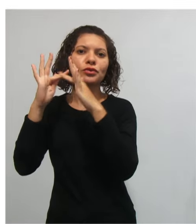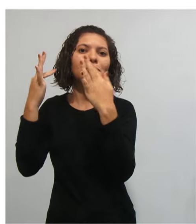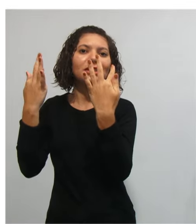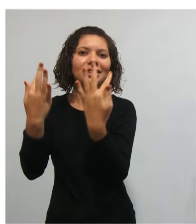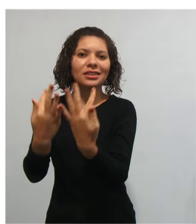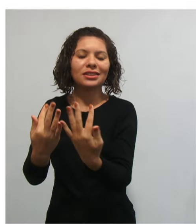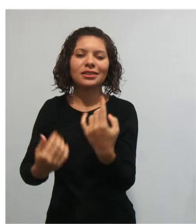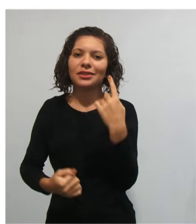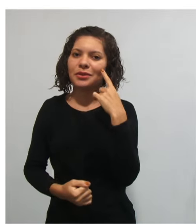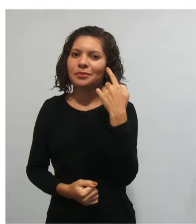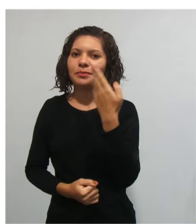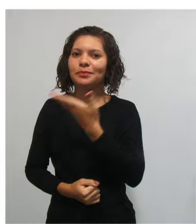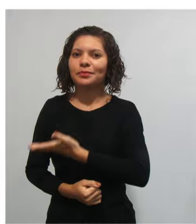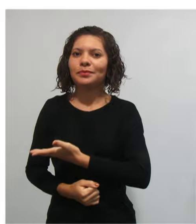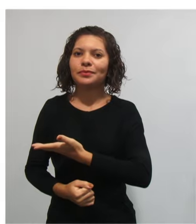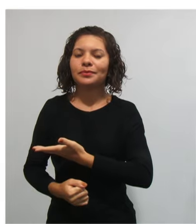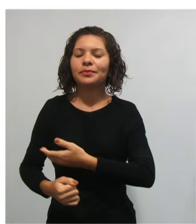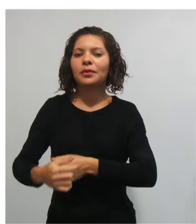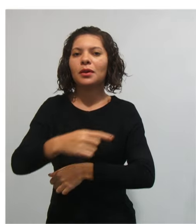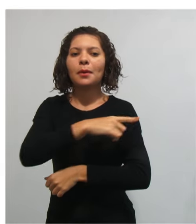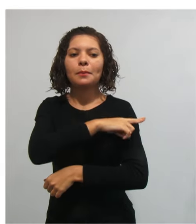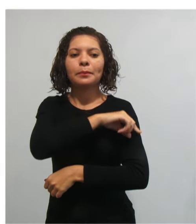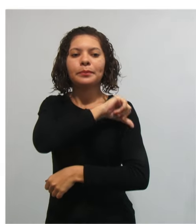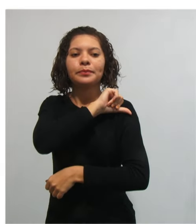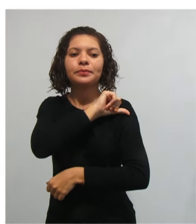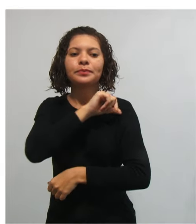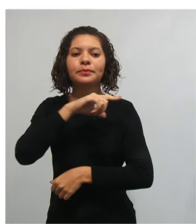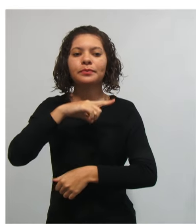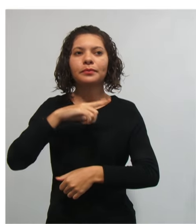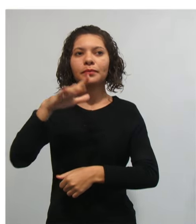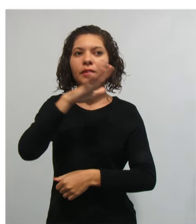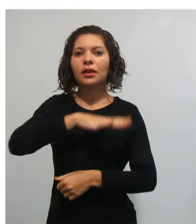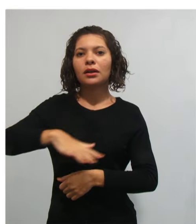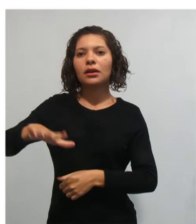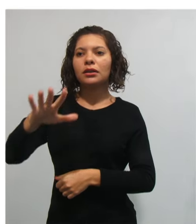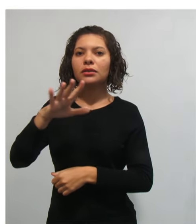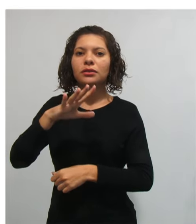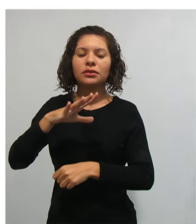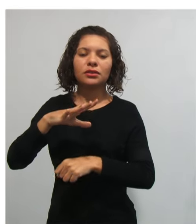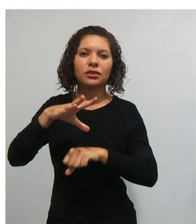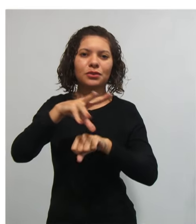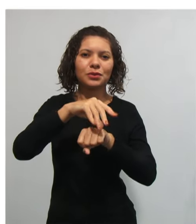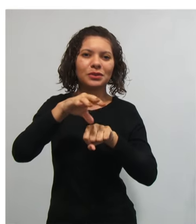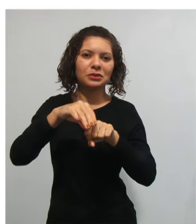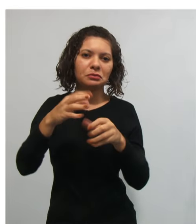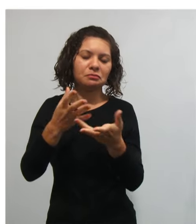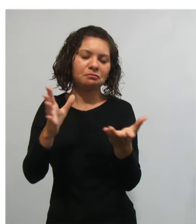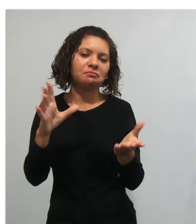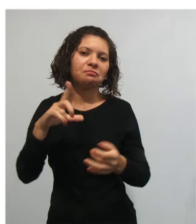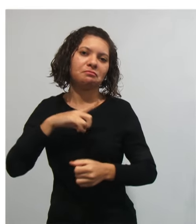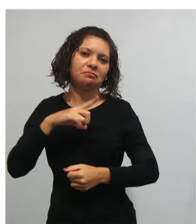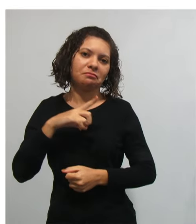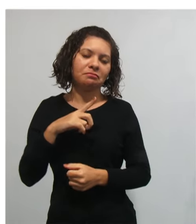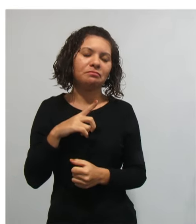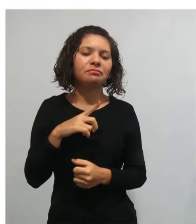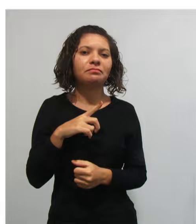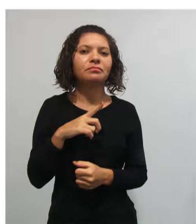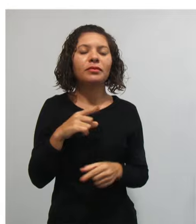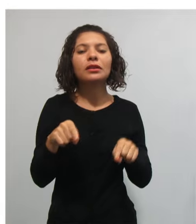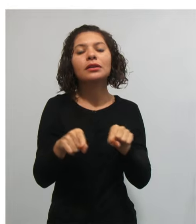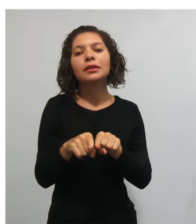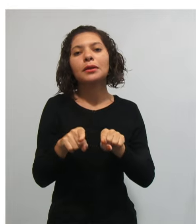família e aqui Aqui nós temos no ensino fundamental as competências de cada área temos as áreas de conhecimento né que